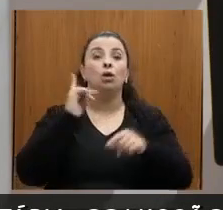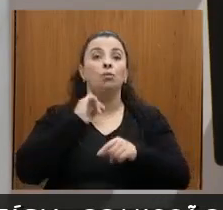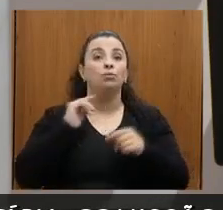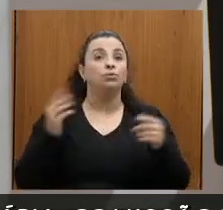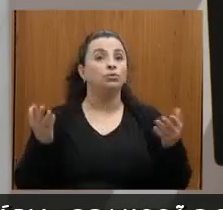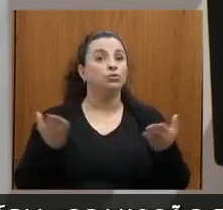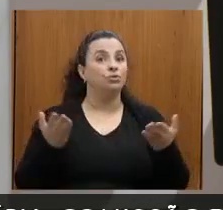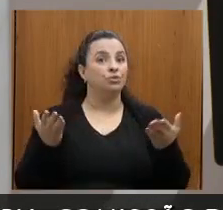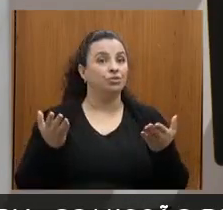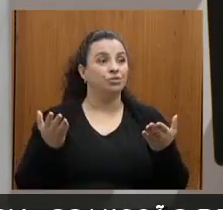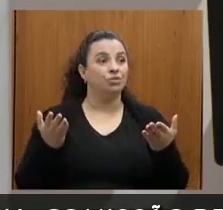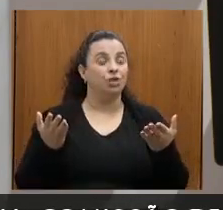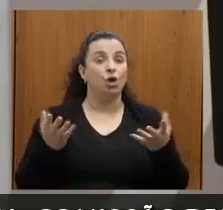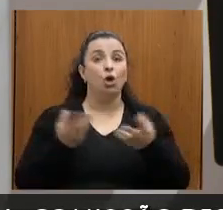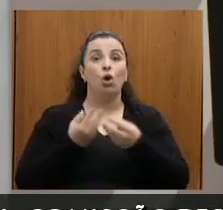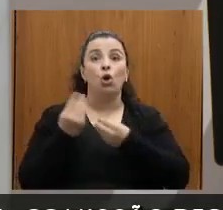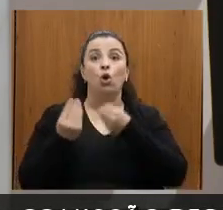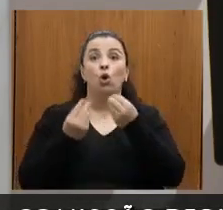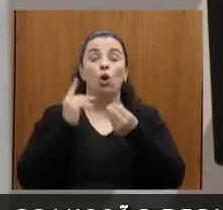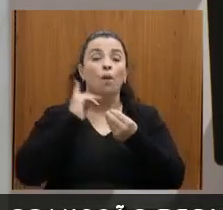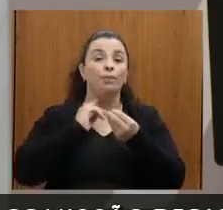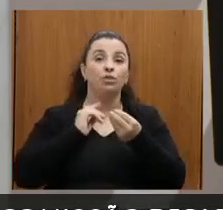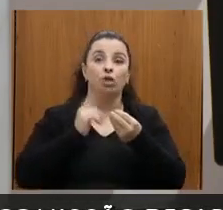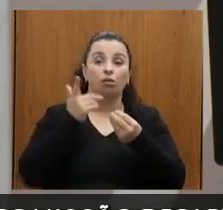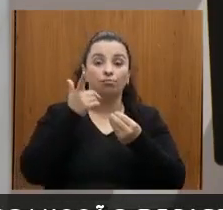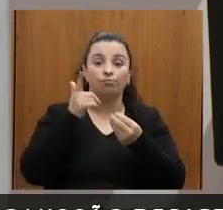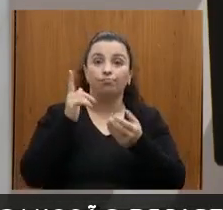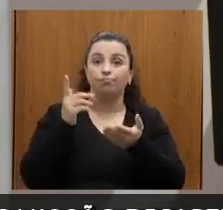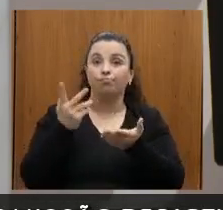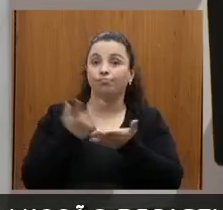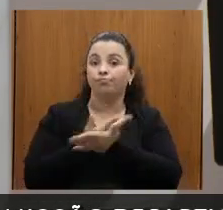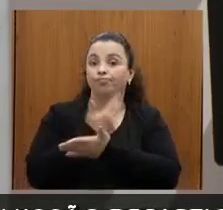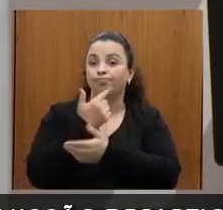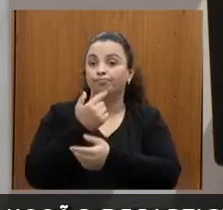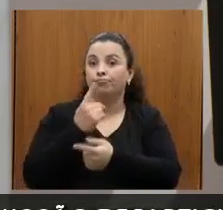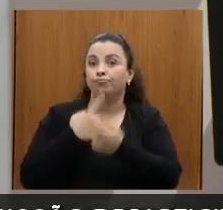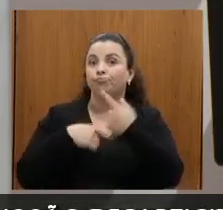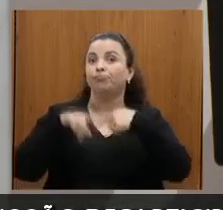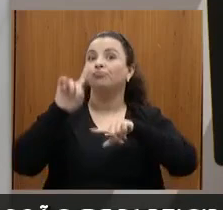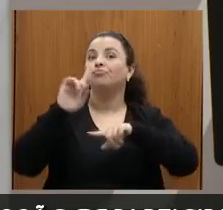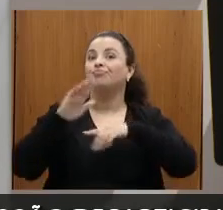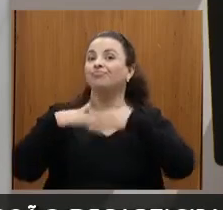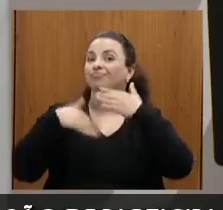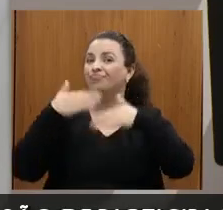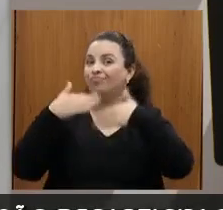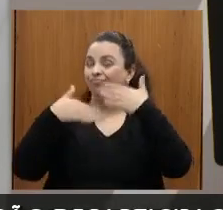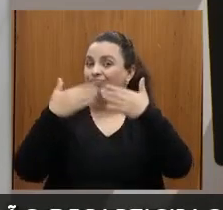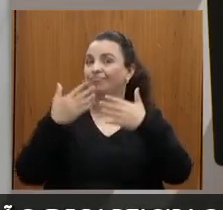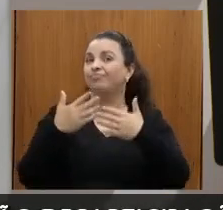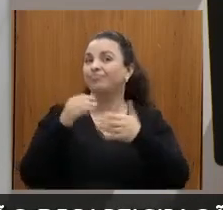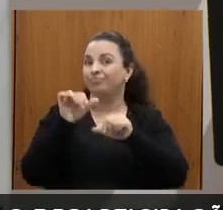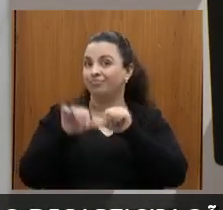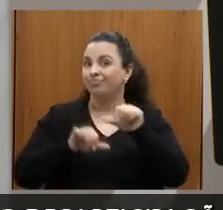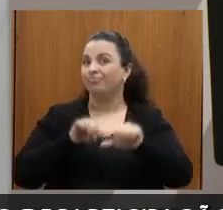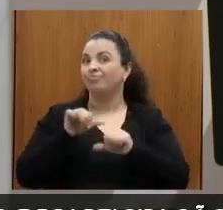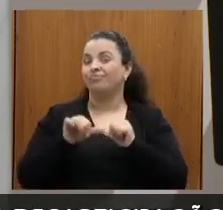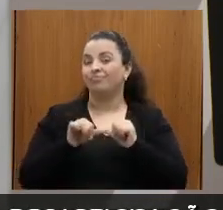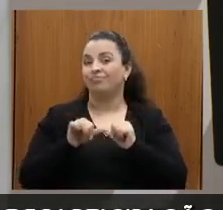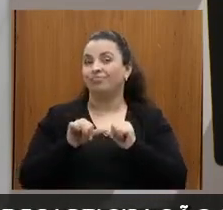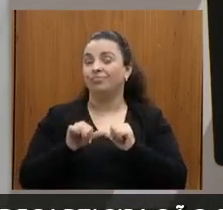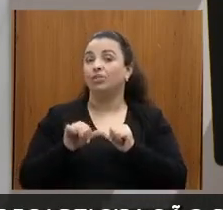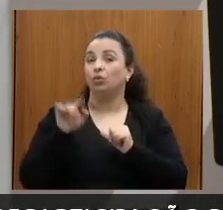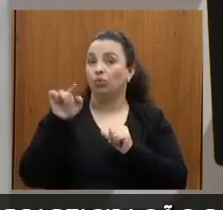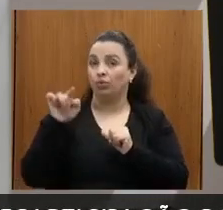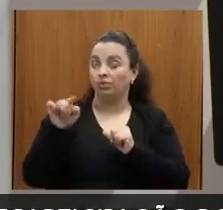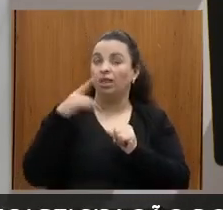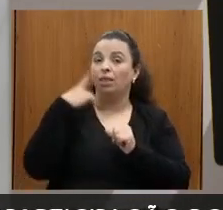forma que Minas Gerais foi transformada. Eu, deputado André Quintão, também sou seu parceiro